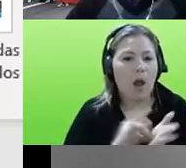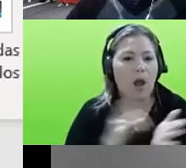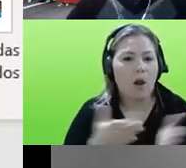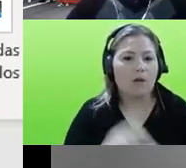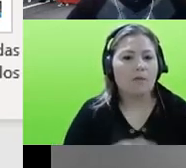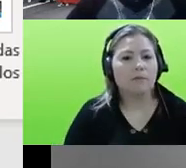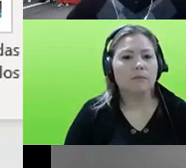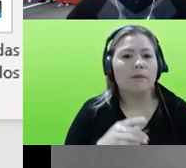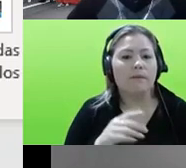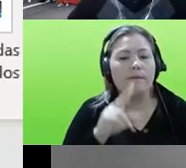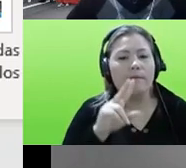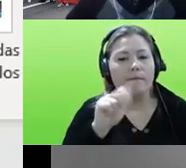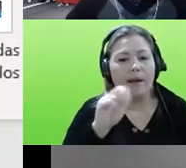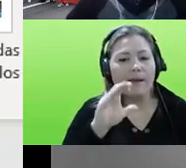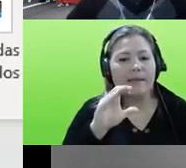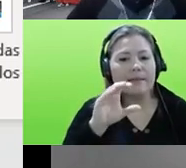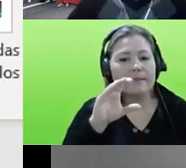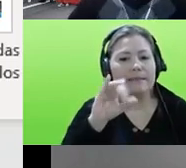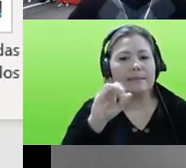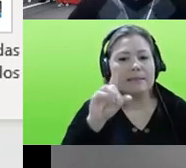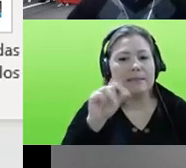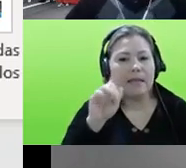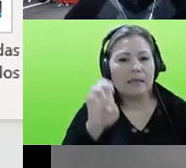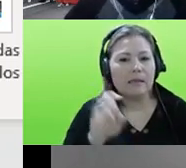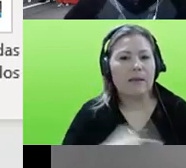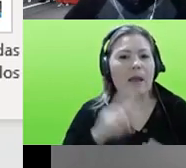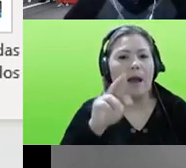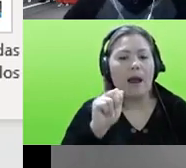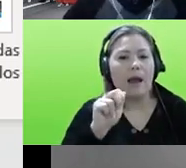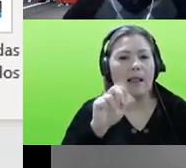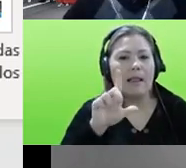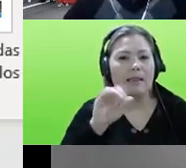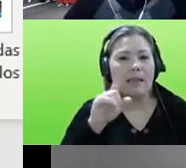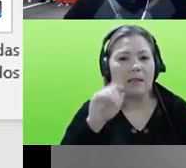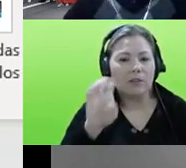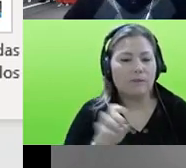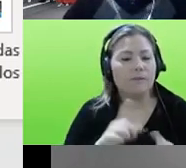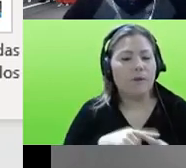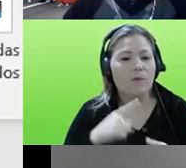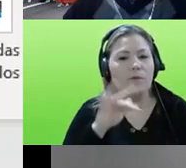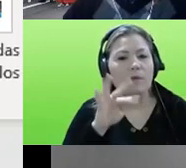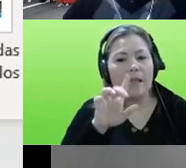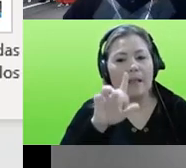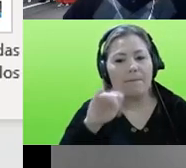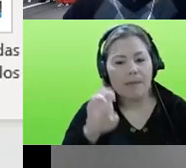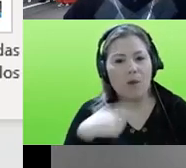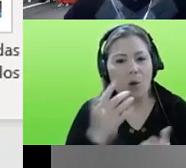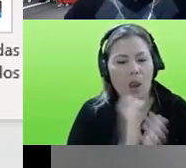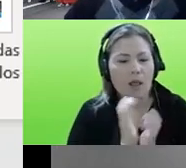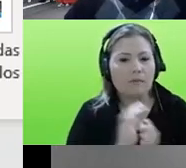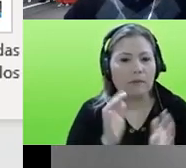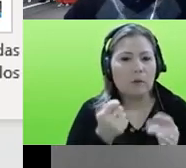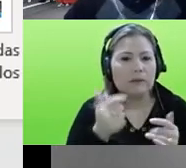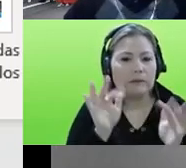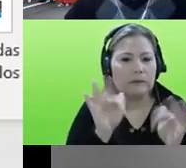Validade, já tinha uma versão do Siebenaichler, e o nosso colega Felipe Gonçalves acaba de terminar mais